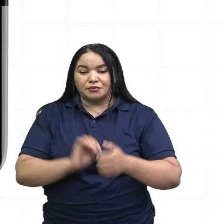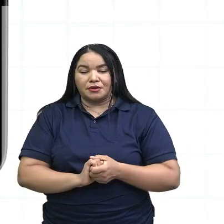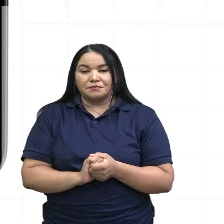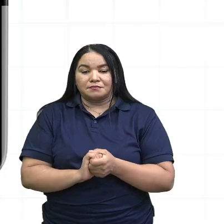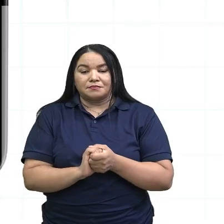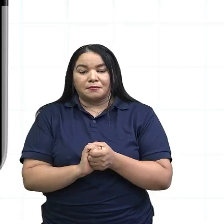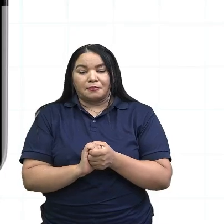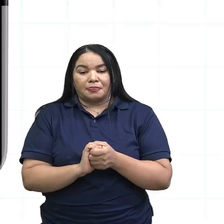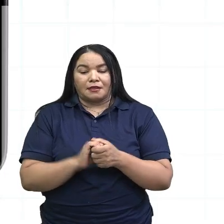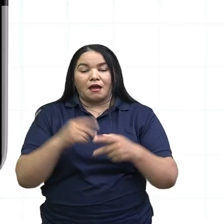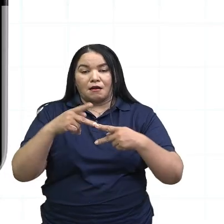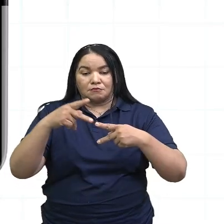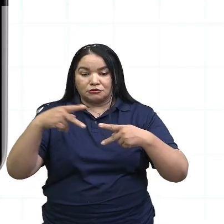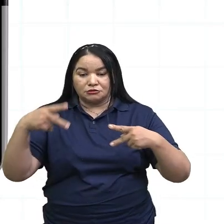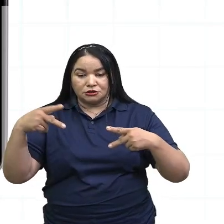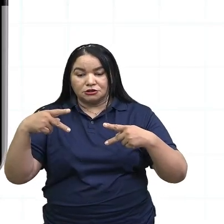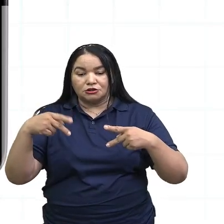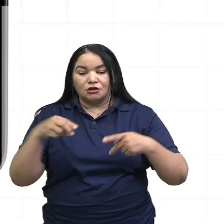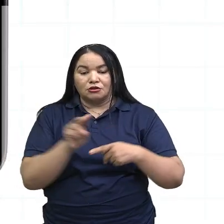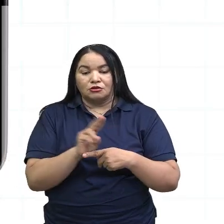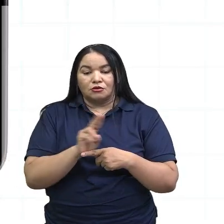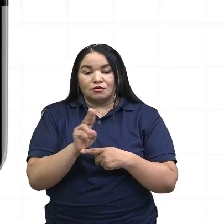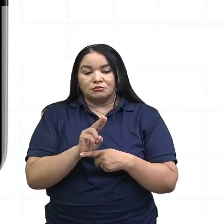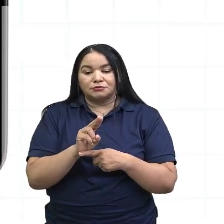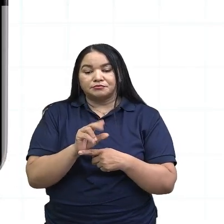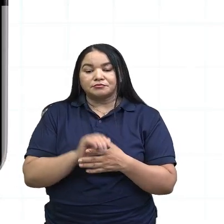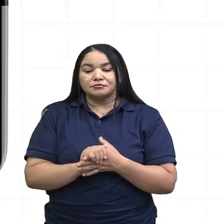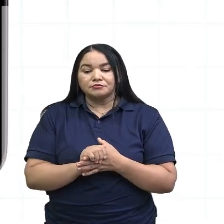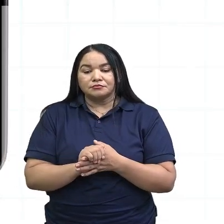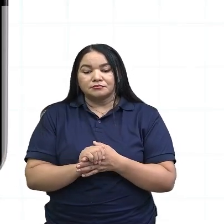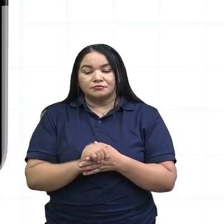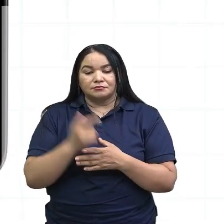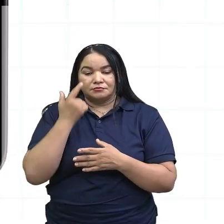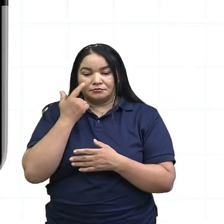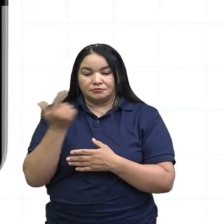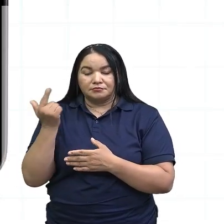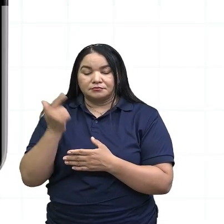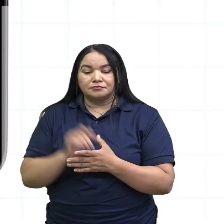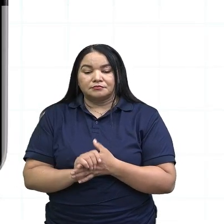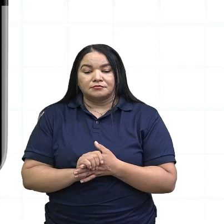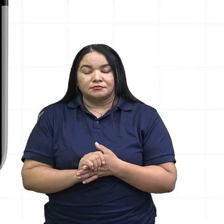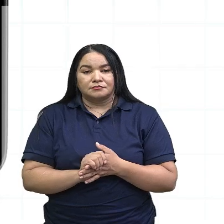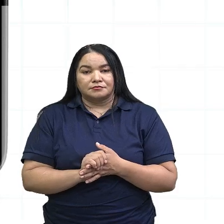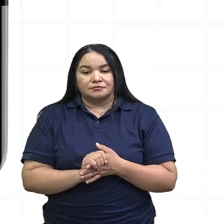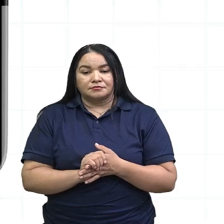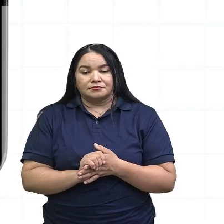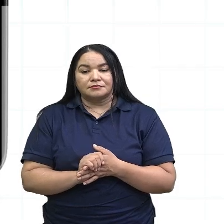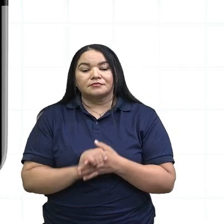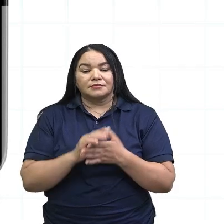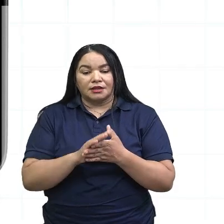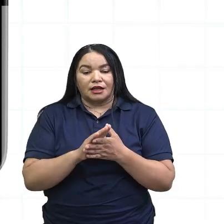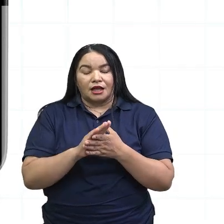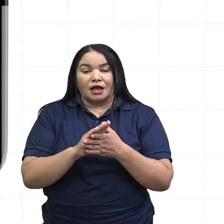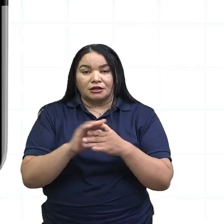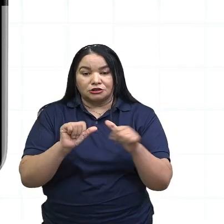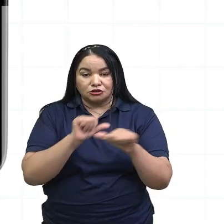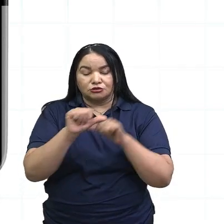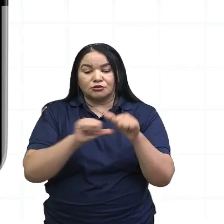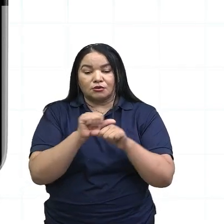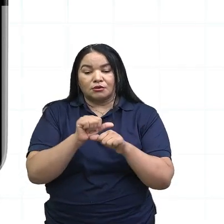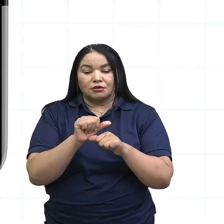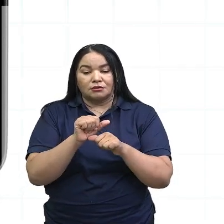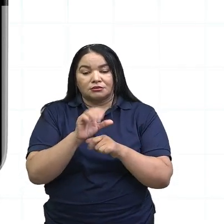essa proteína, né, chamada Cas9. E aí é nesse momento que ele se transforma, né, no